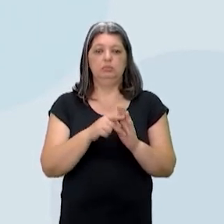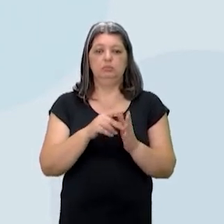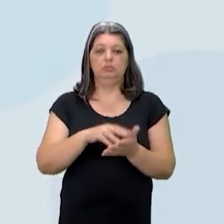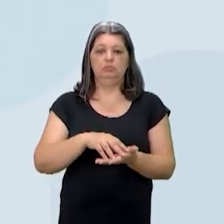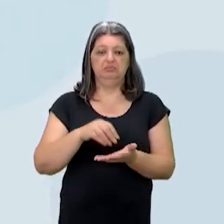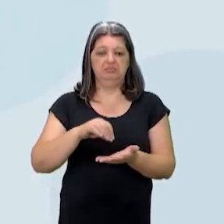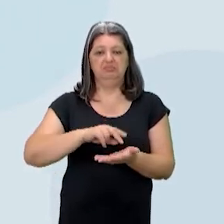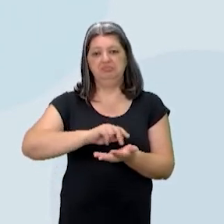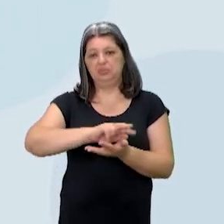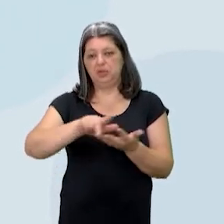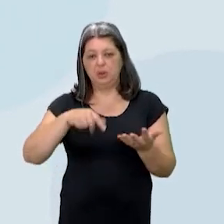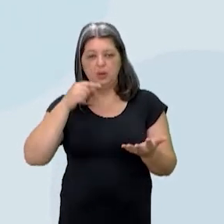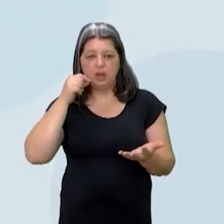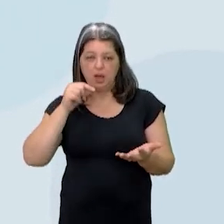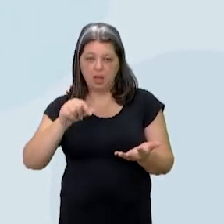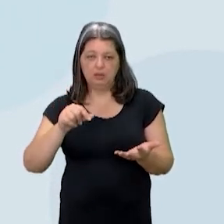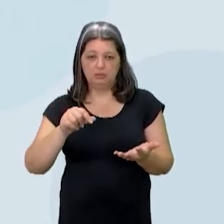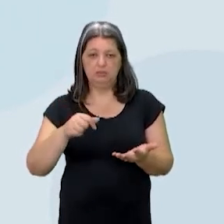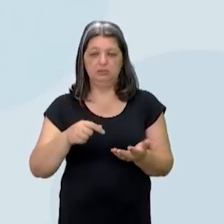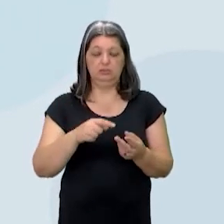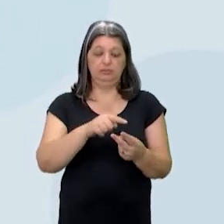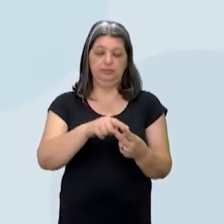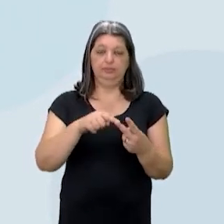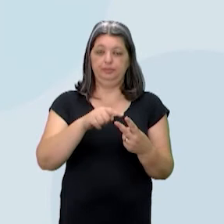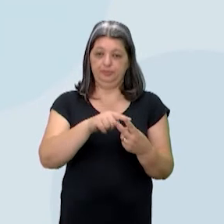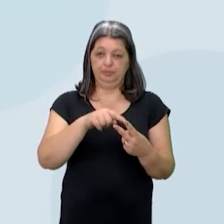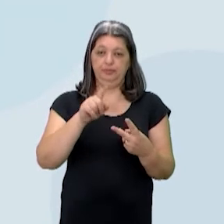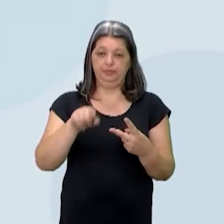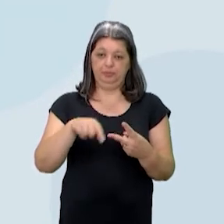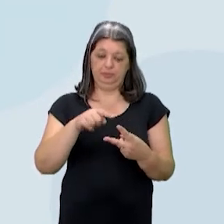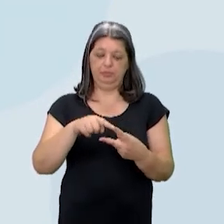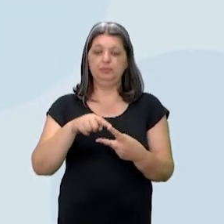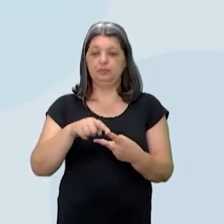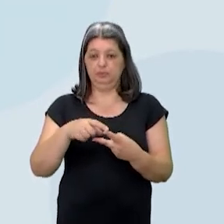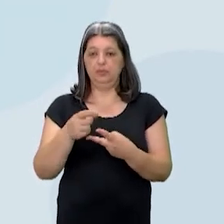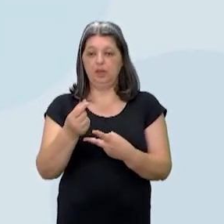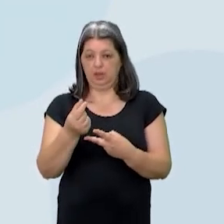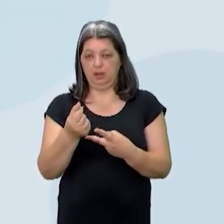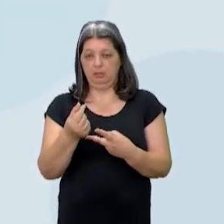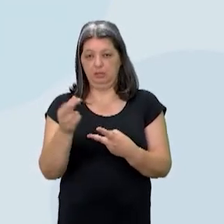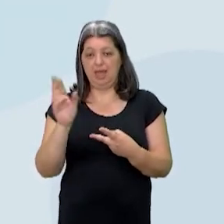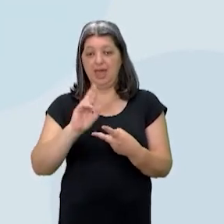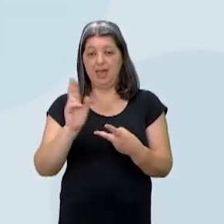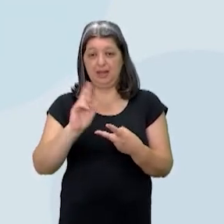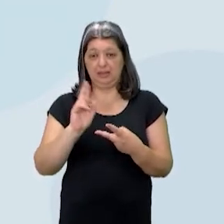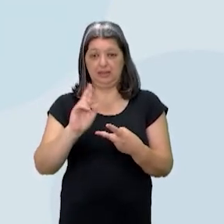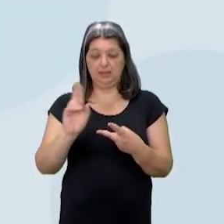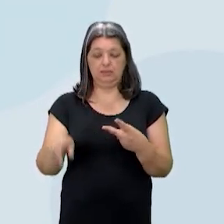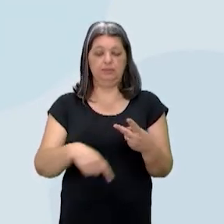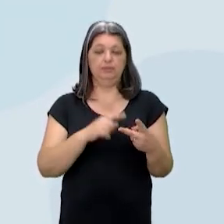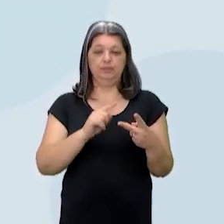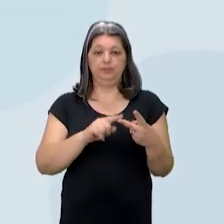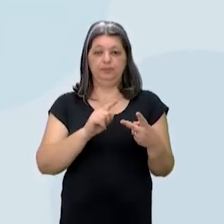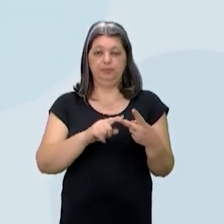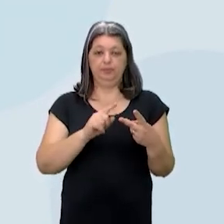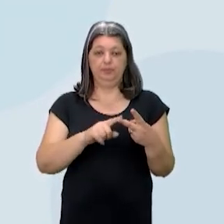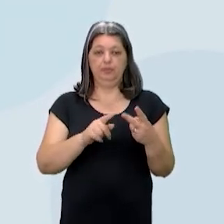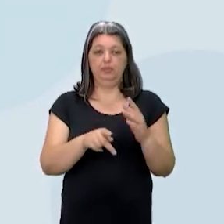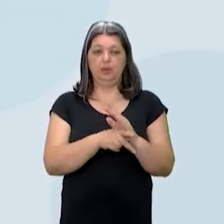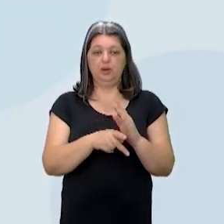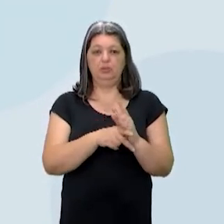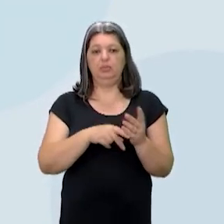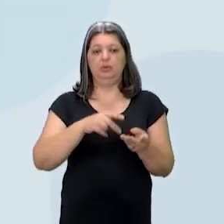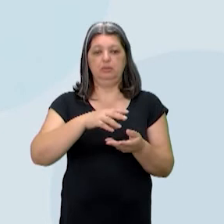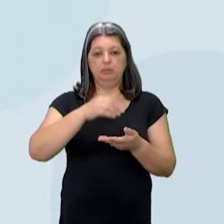salgadinhos. Veja que a gente tem duas grandezas. Uma é preço, que a gente vai falar em reais, e salgadinhos, que é as unidades